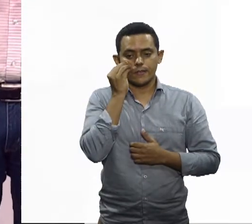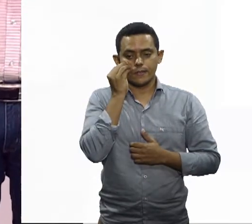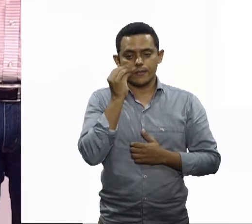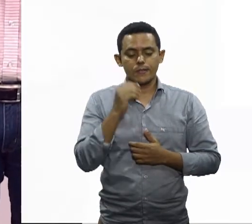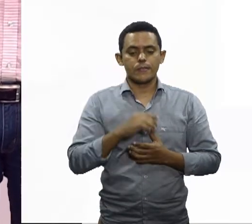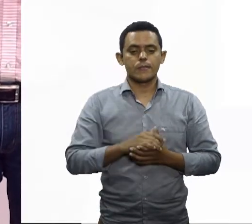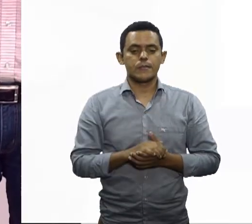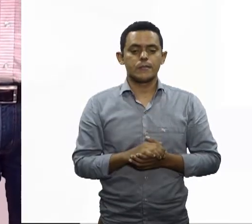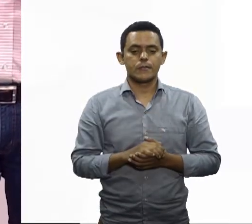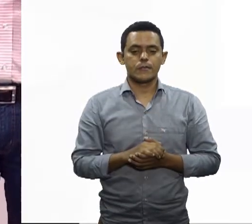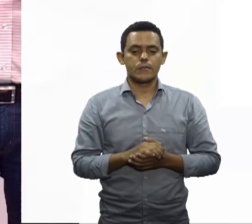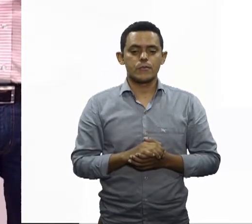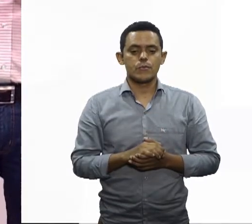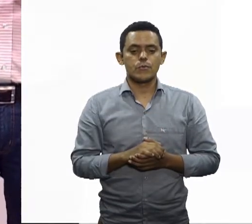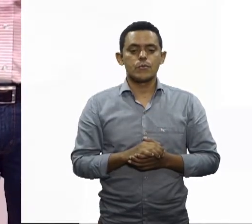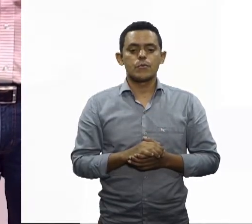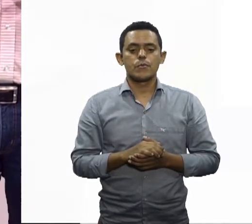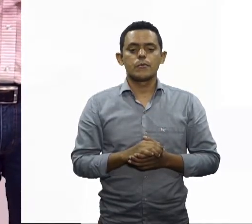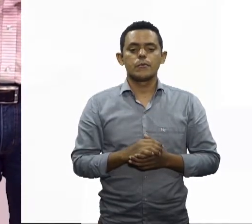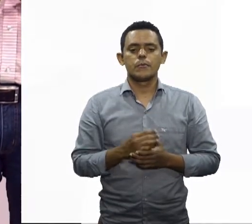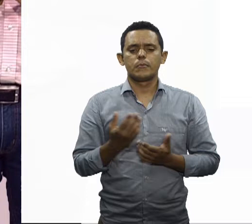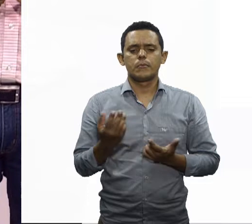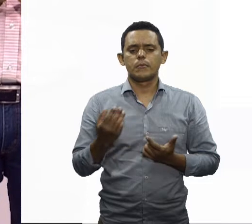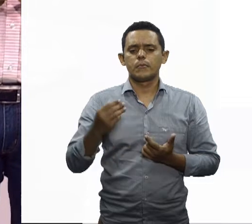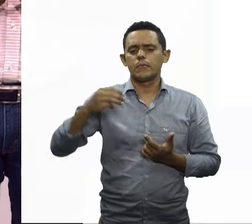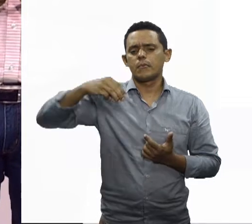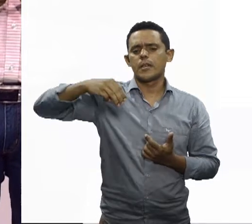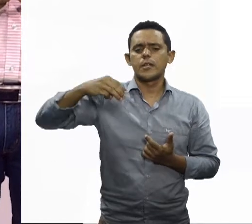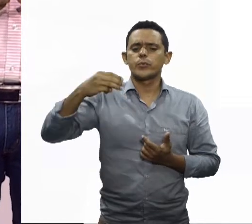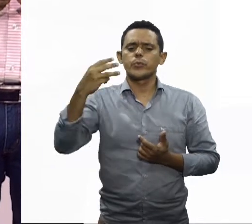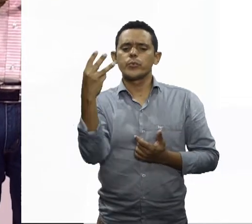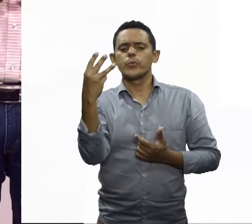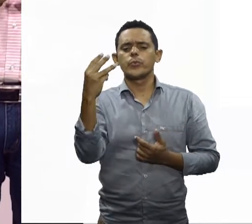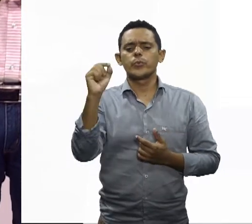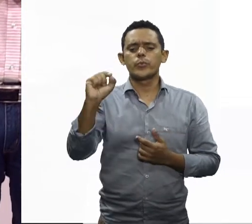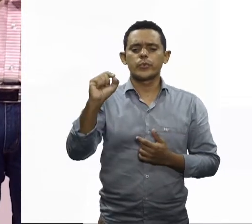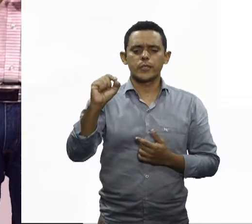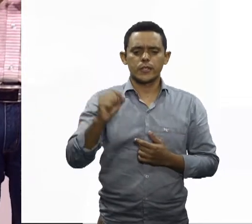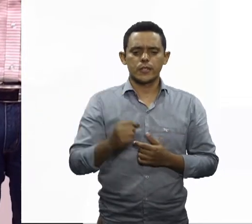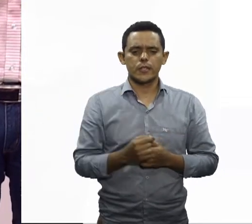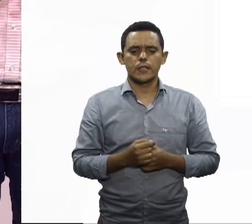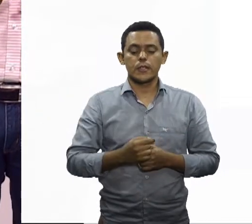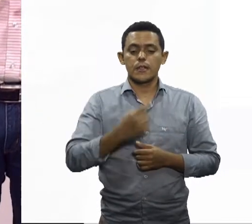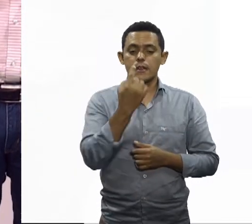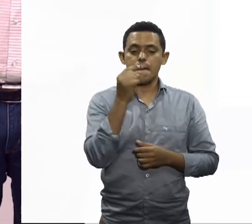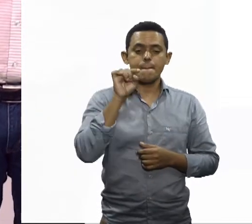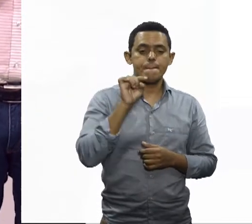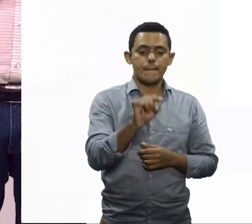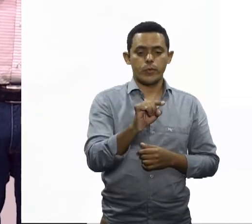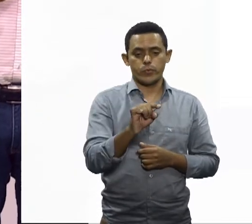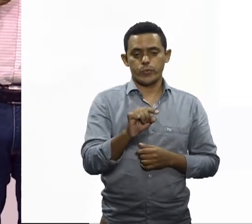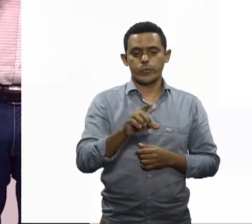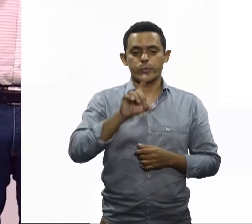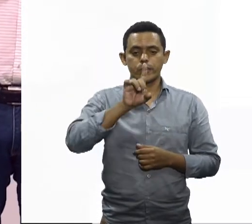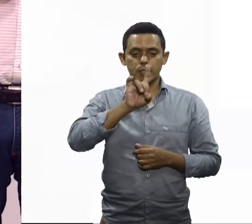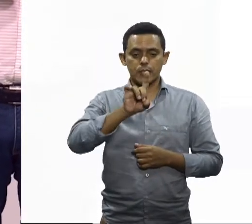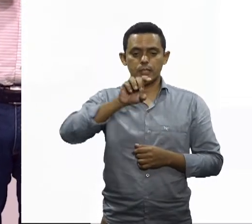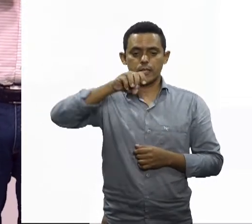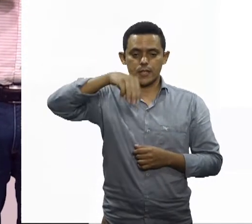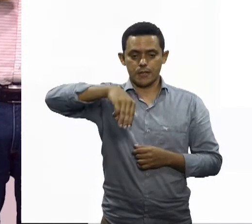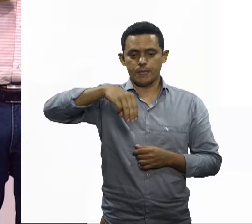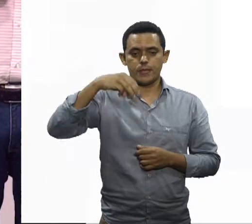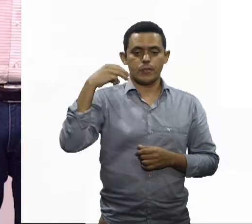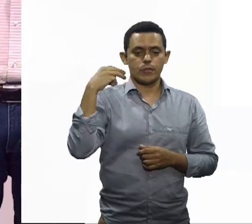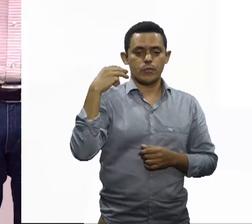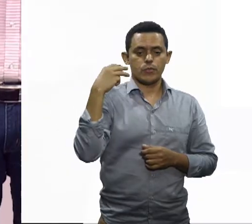só, 1 metro cúbico corresponde a 1.000 decímetros cúbicos, quer dizer, se eu passar de